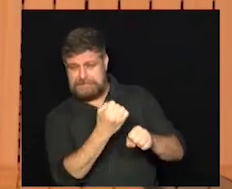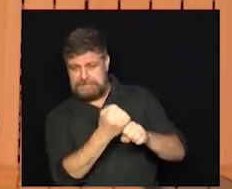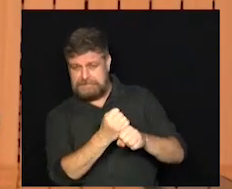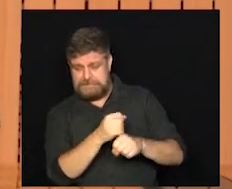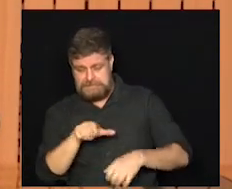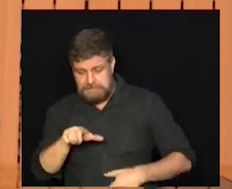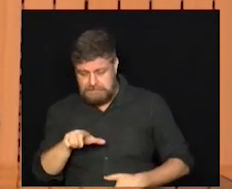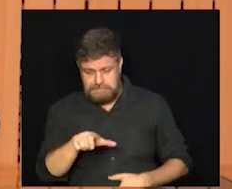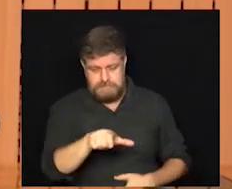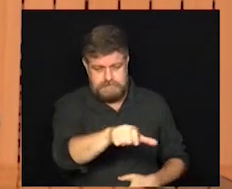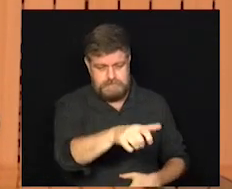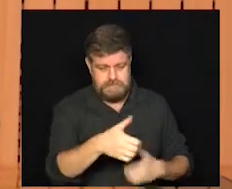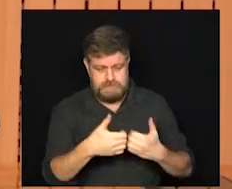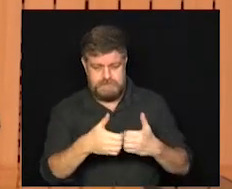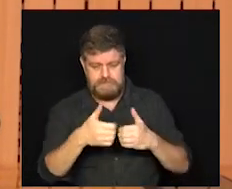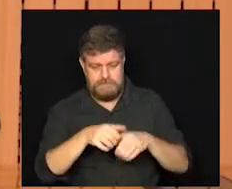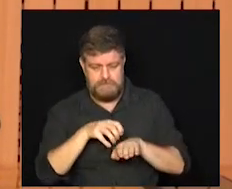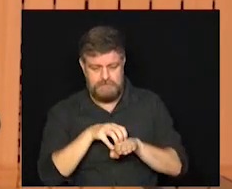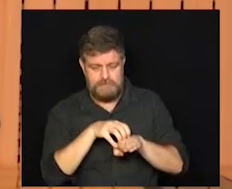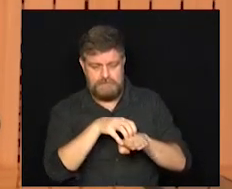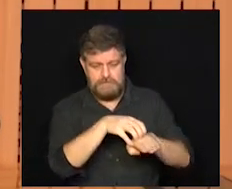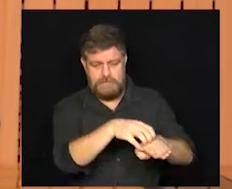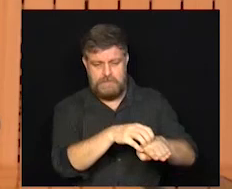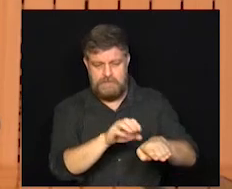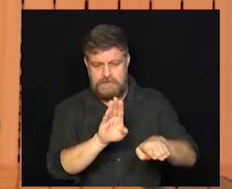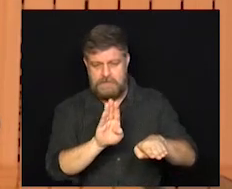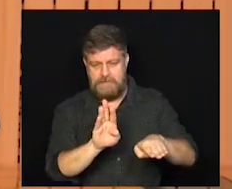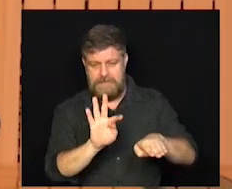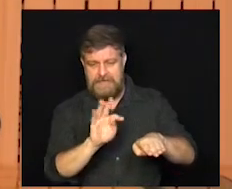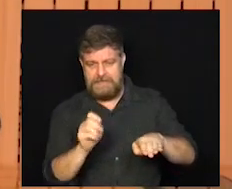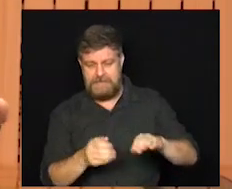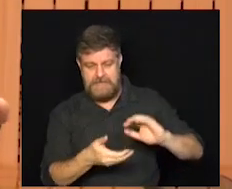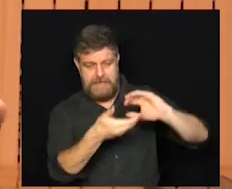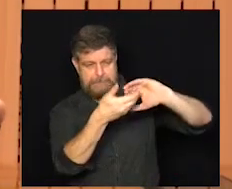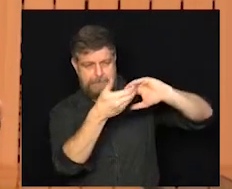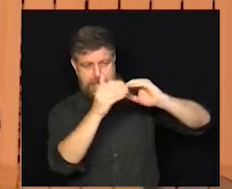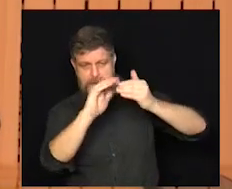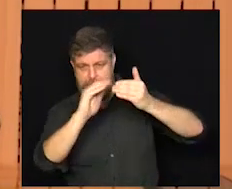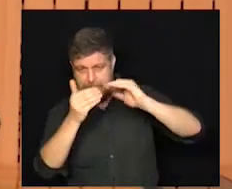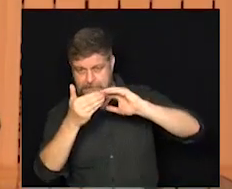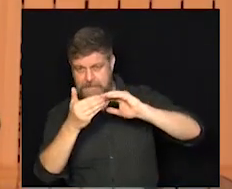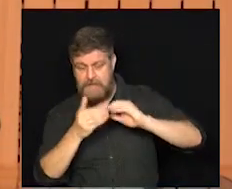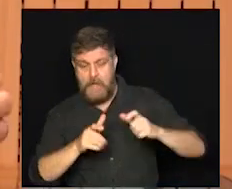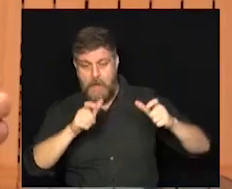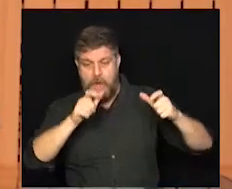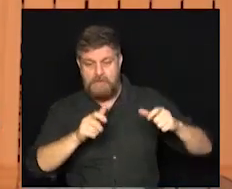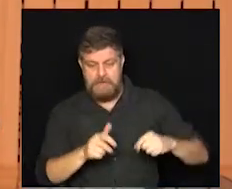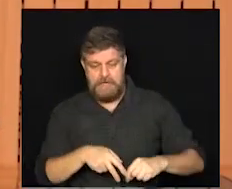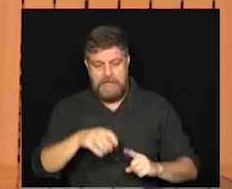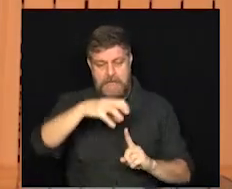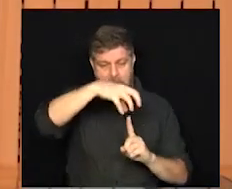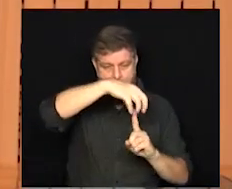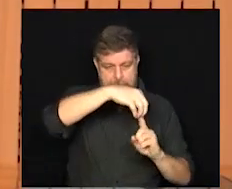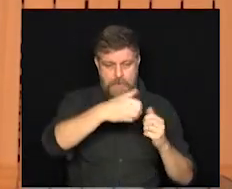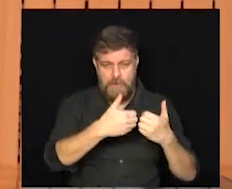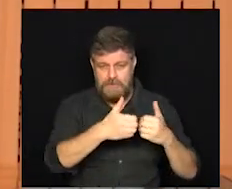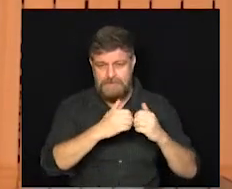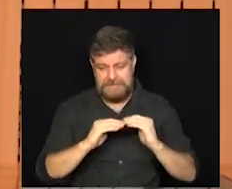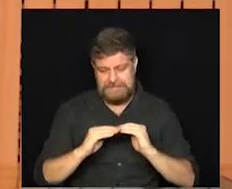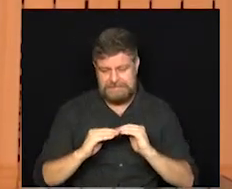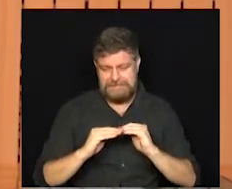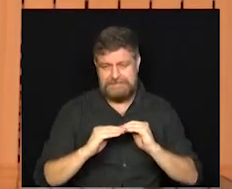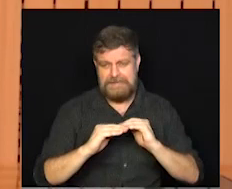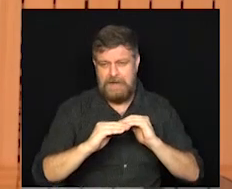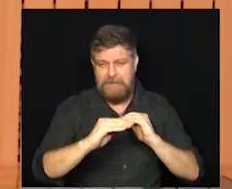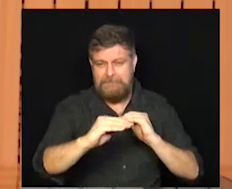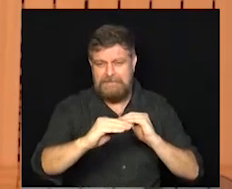certo? Os abrigos que estão sendo construídos, né, as estações de transferência, o piso que em muitos pontos